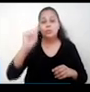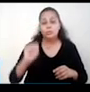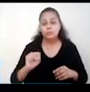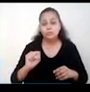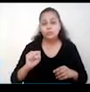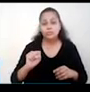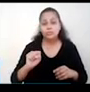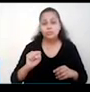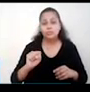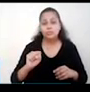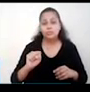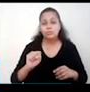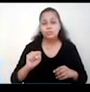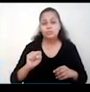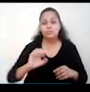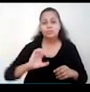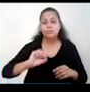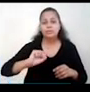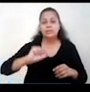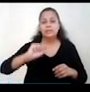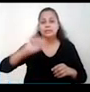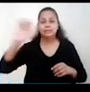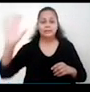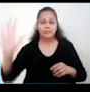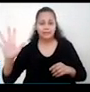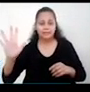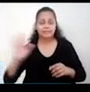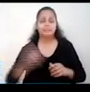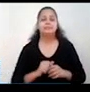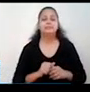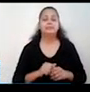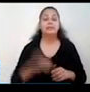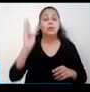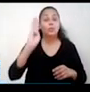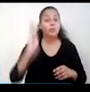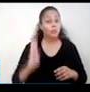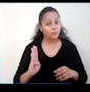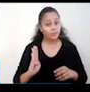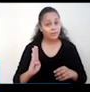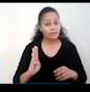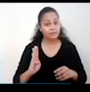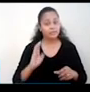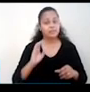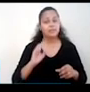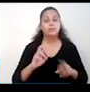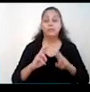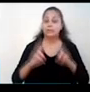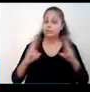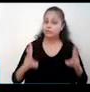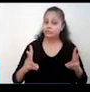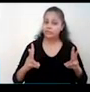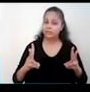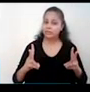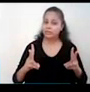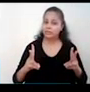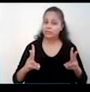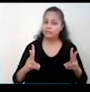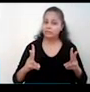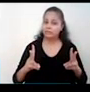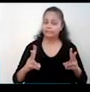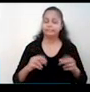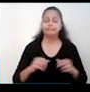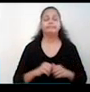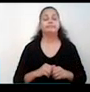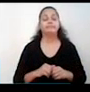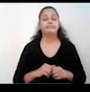e oeste da Ásia, certo? No Brasil, nós temos aí uma situação um pouco inversa. Há uma discreta